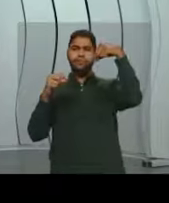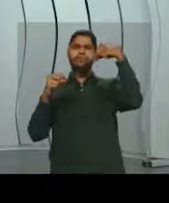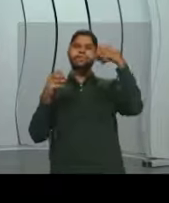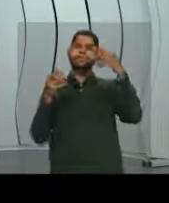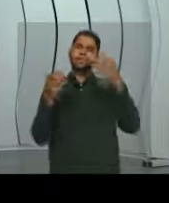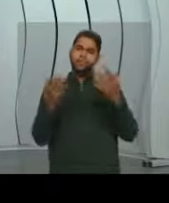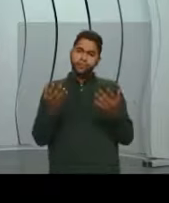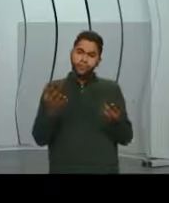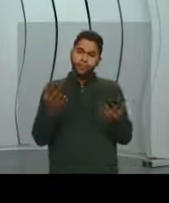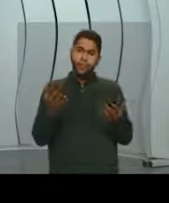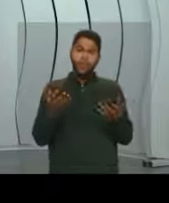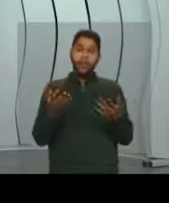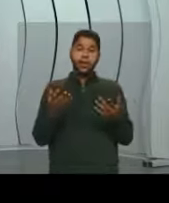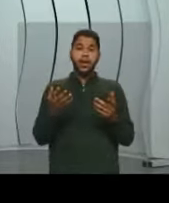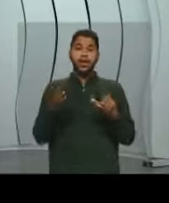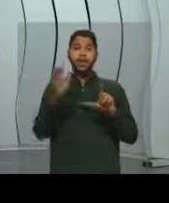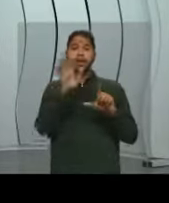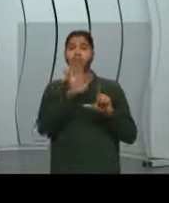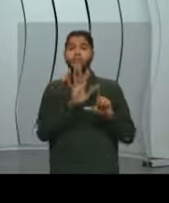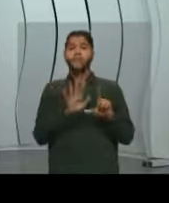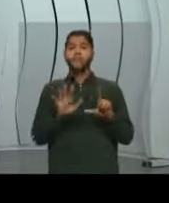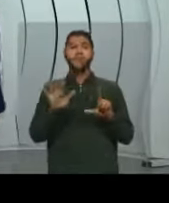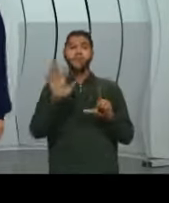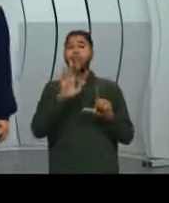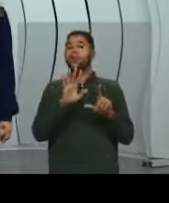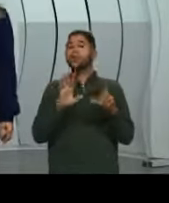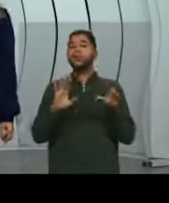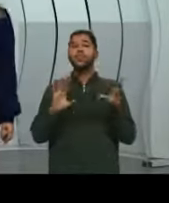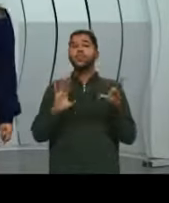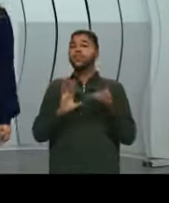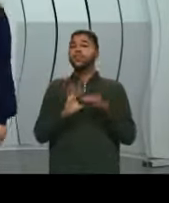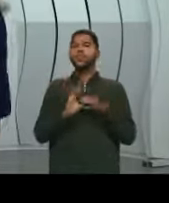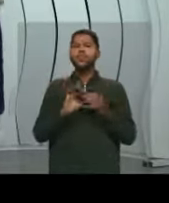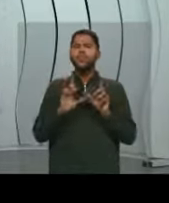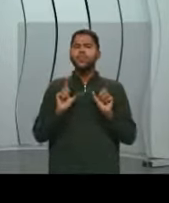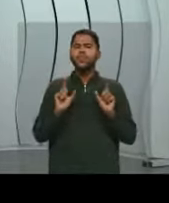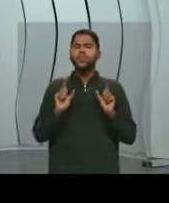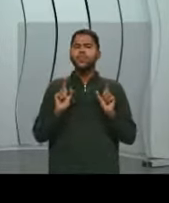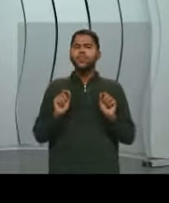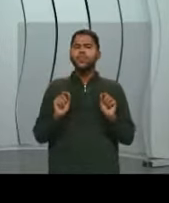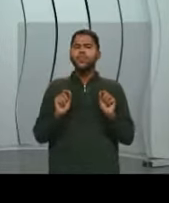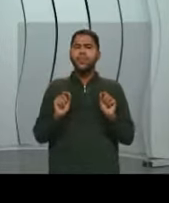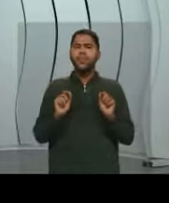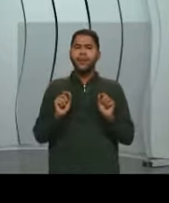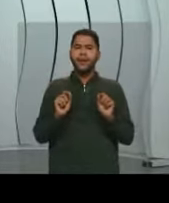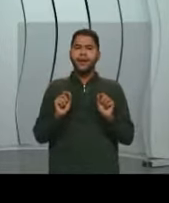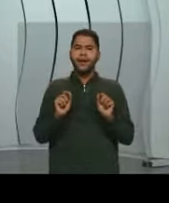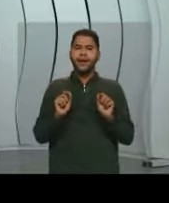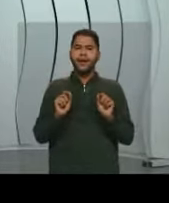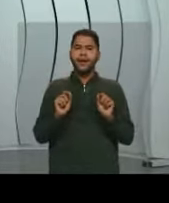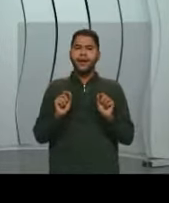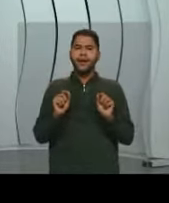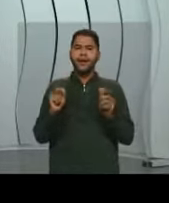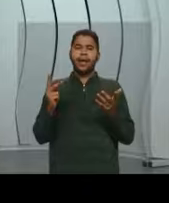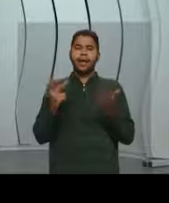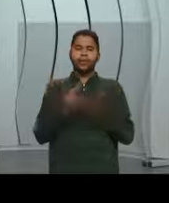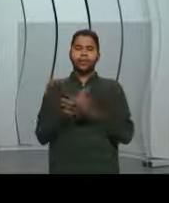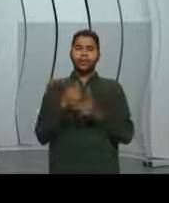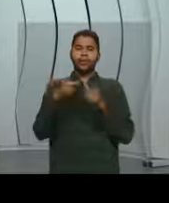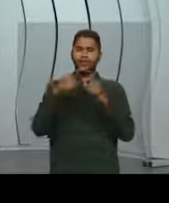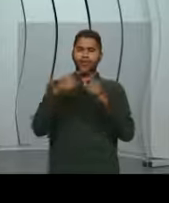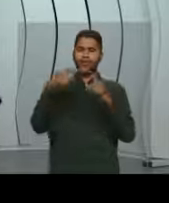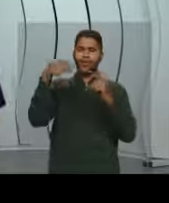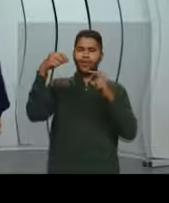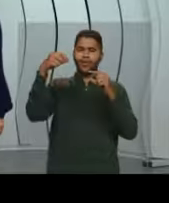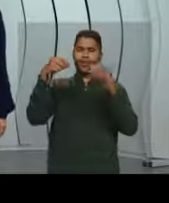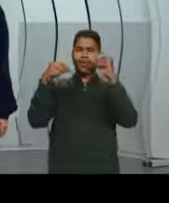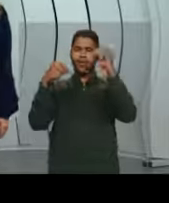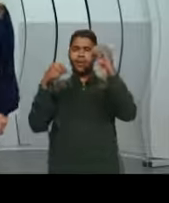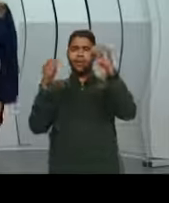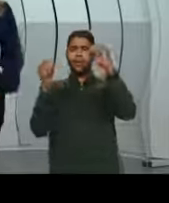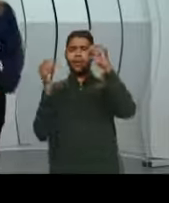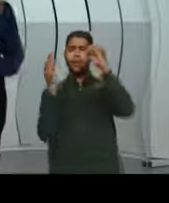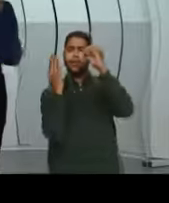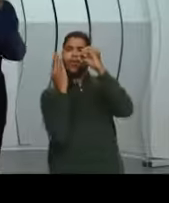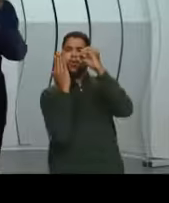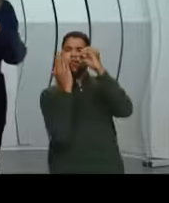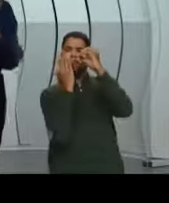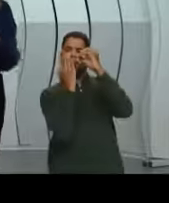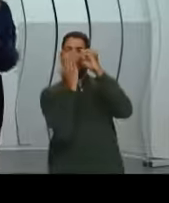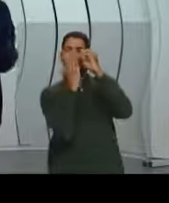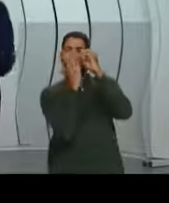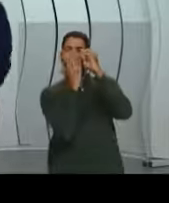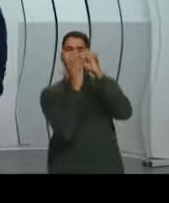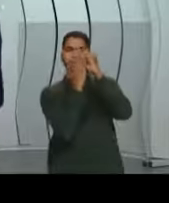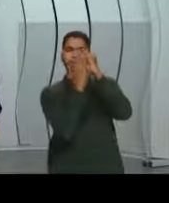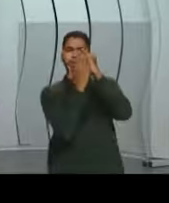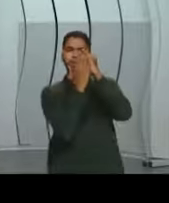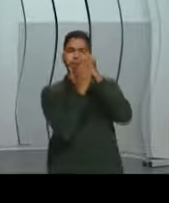que essa imagem está ligada ao quê? O eclipse do Brasil. Olha só